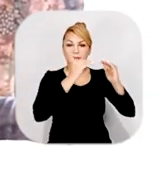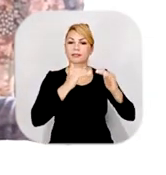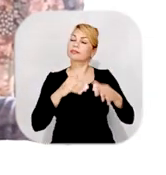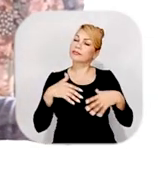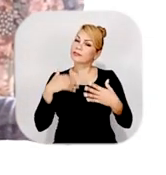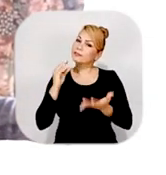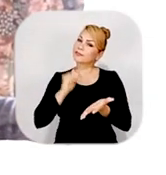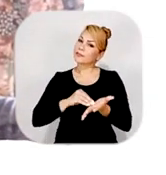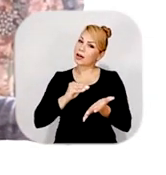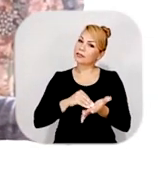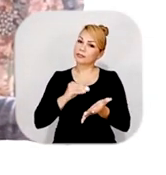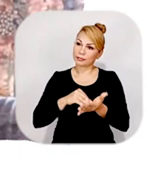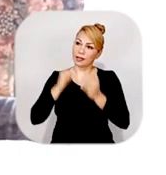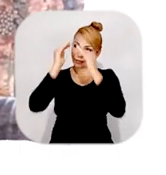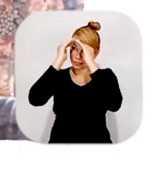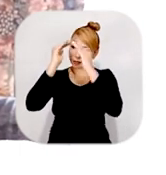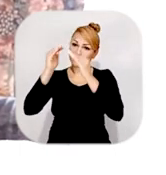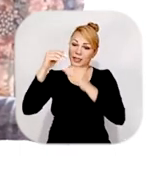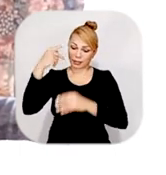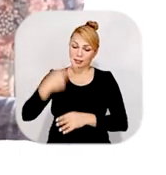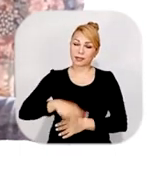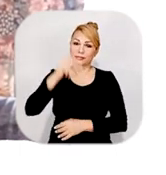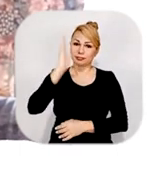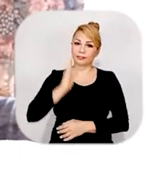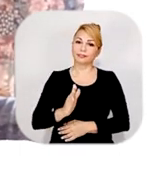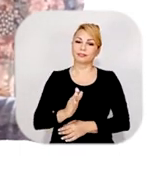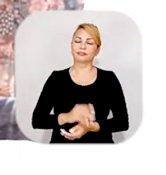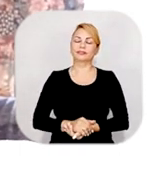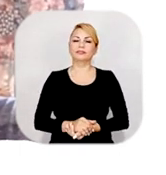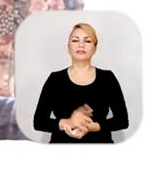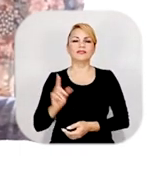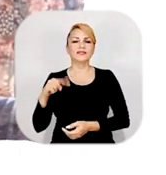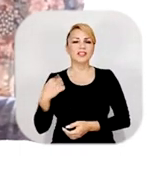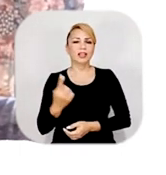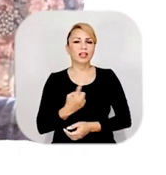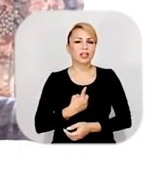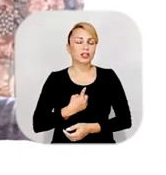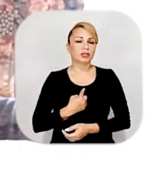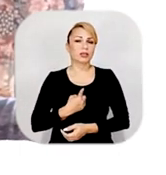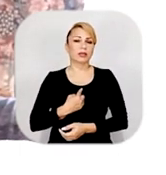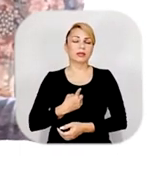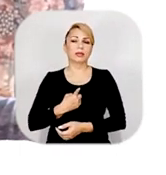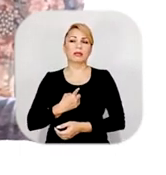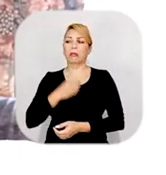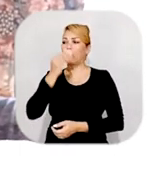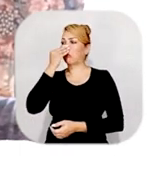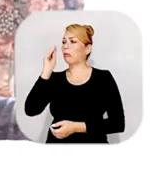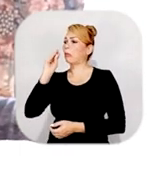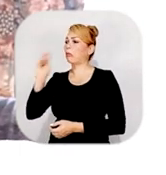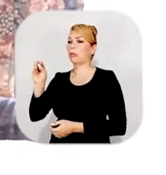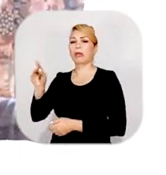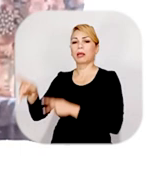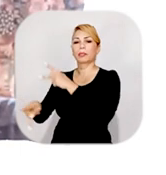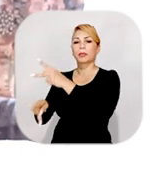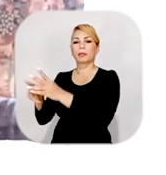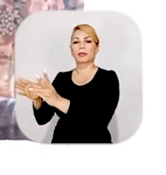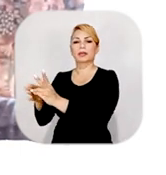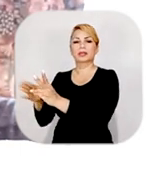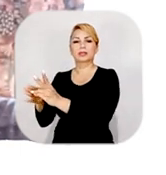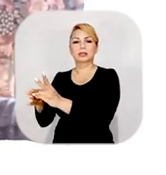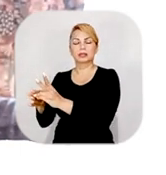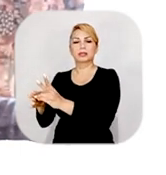do outro aí no Brasil, que a gente ignora a população indígena e